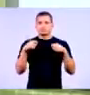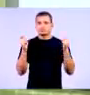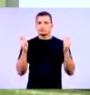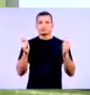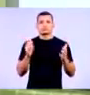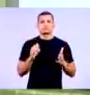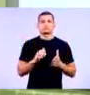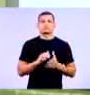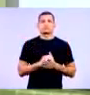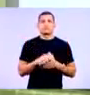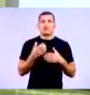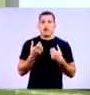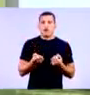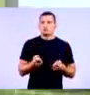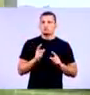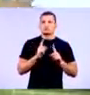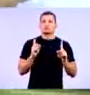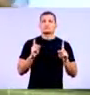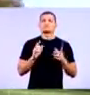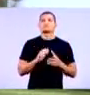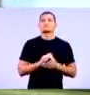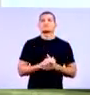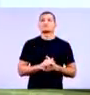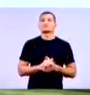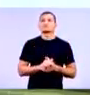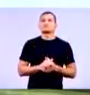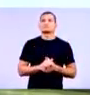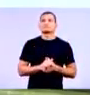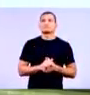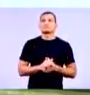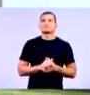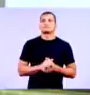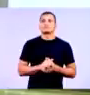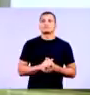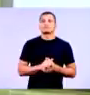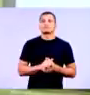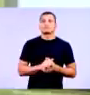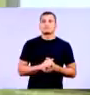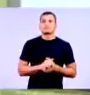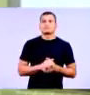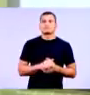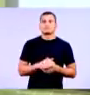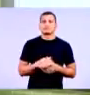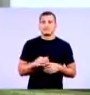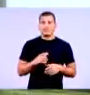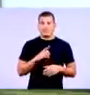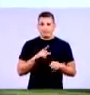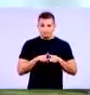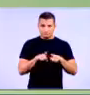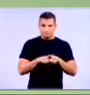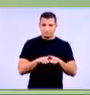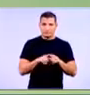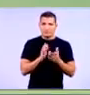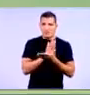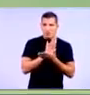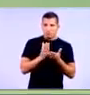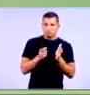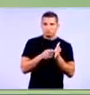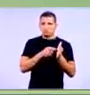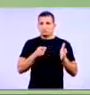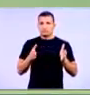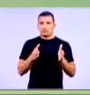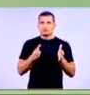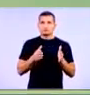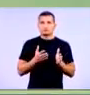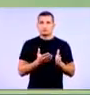deferido o seu pedido. Nós ainda temos alguns prazos para pedido